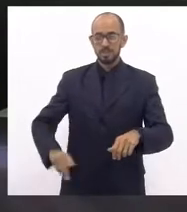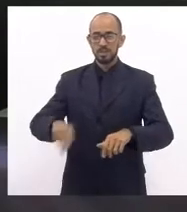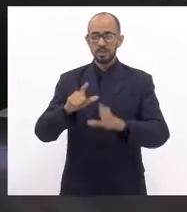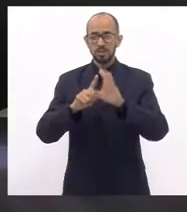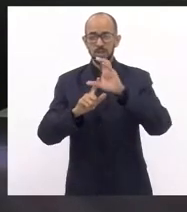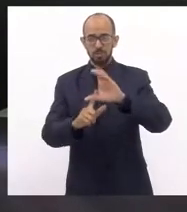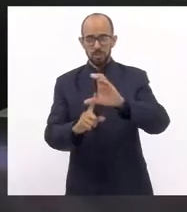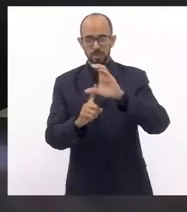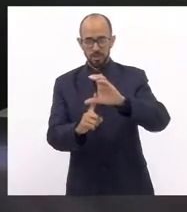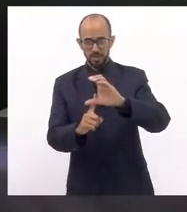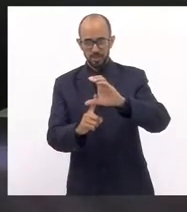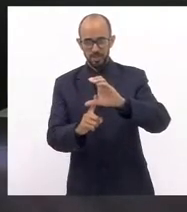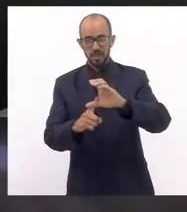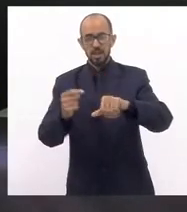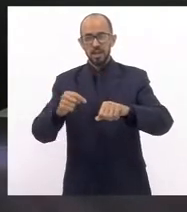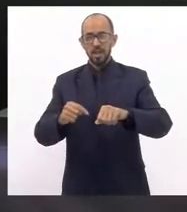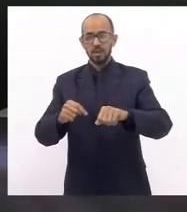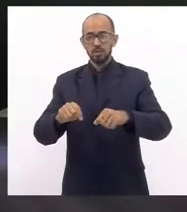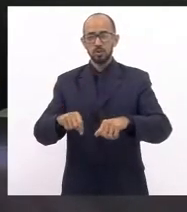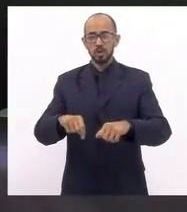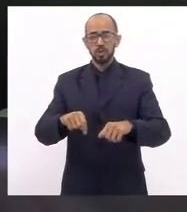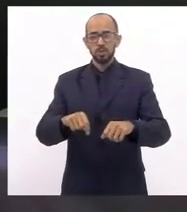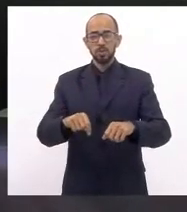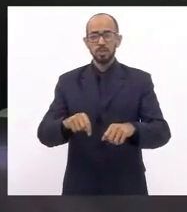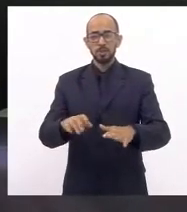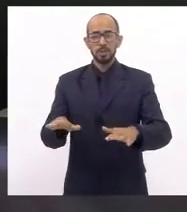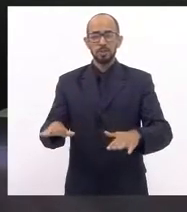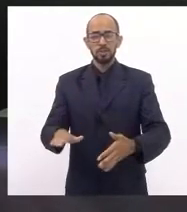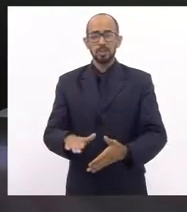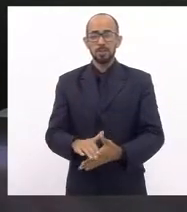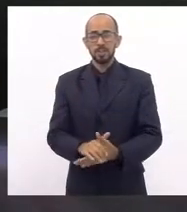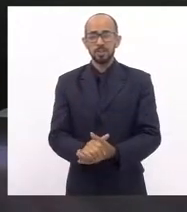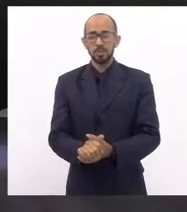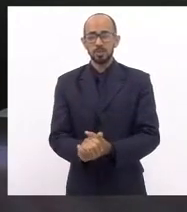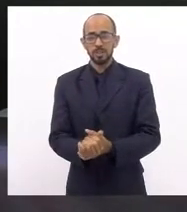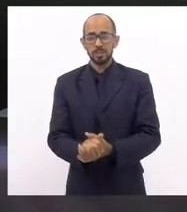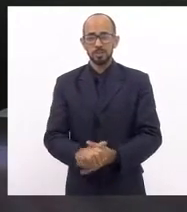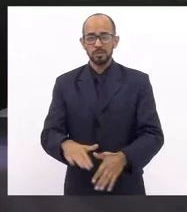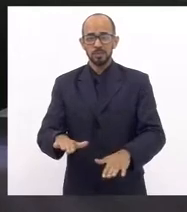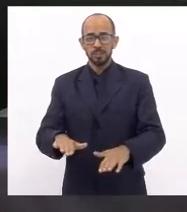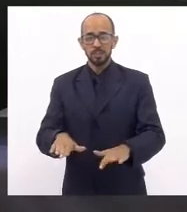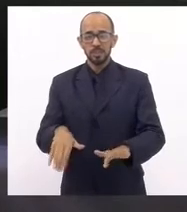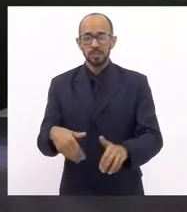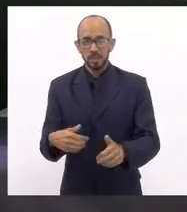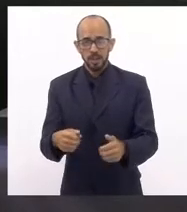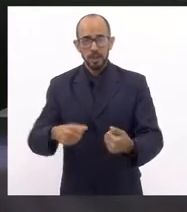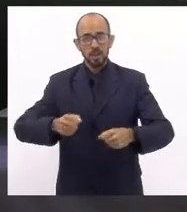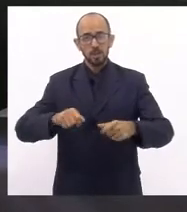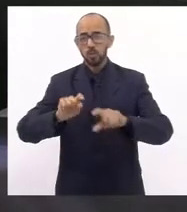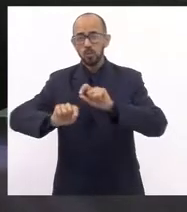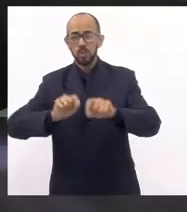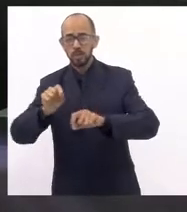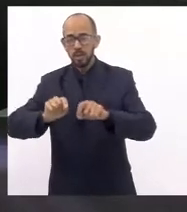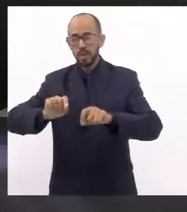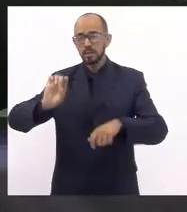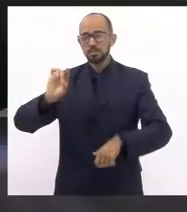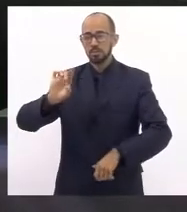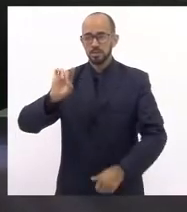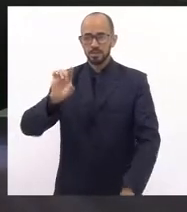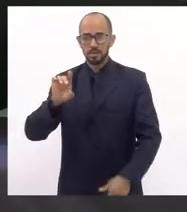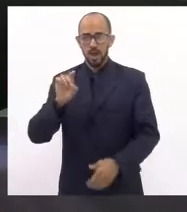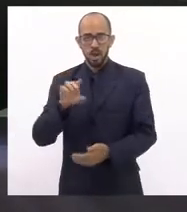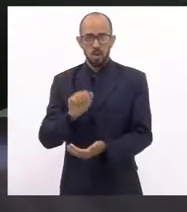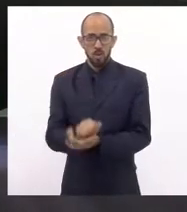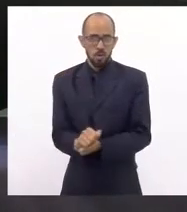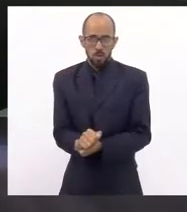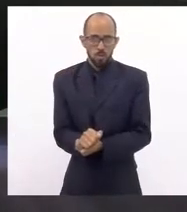eu entendia que não poderia ficar somente para os cristãos, né? Que era praticamente exclusivo dos